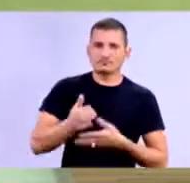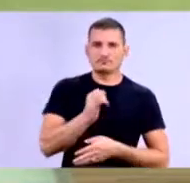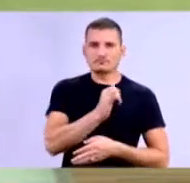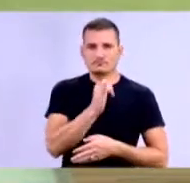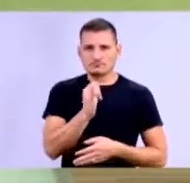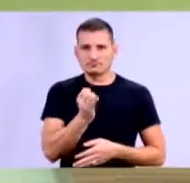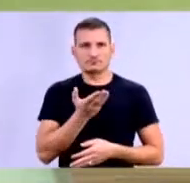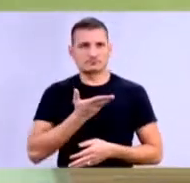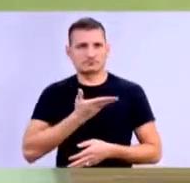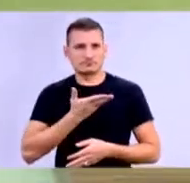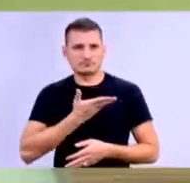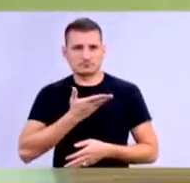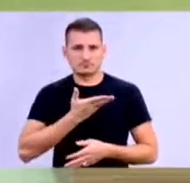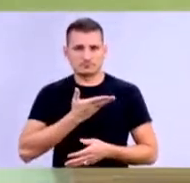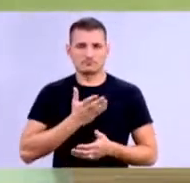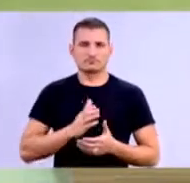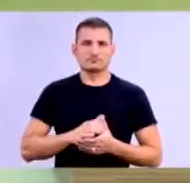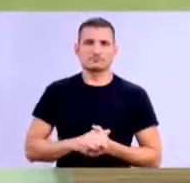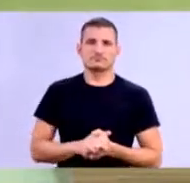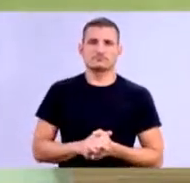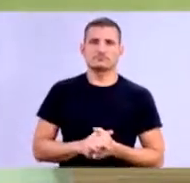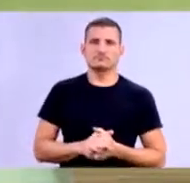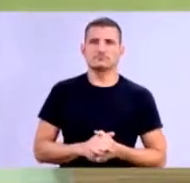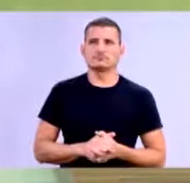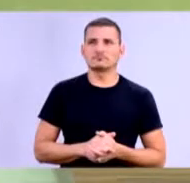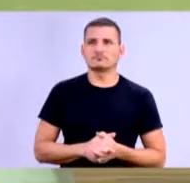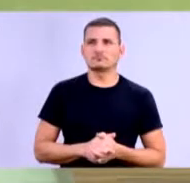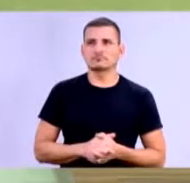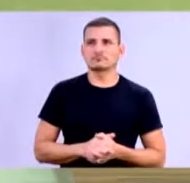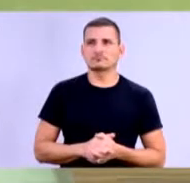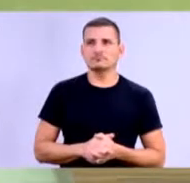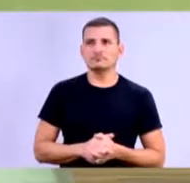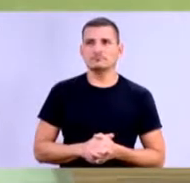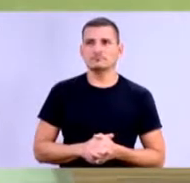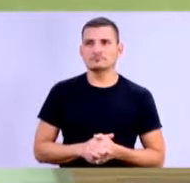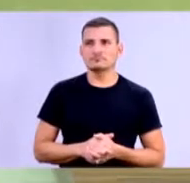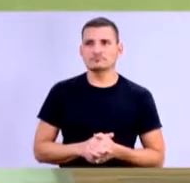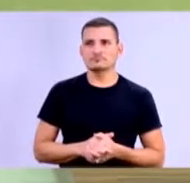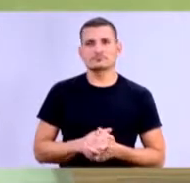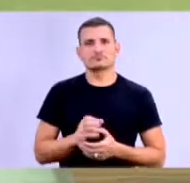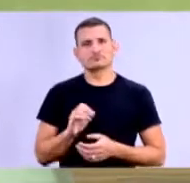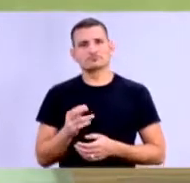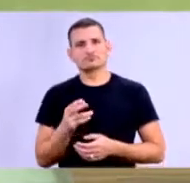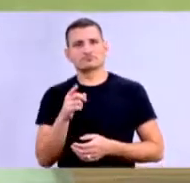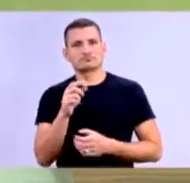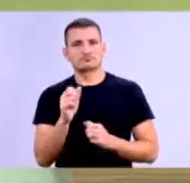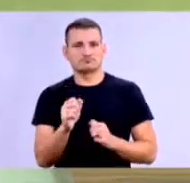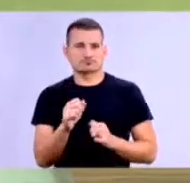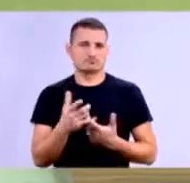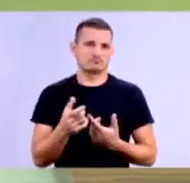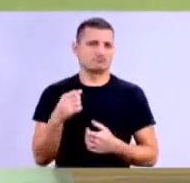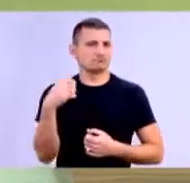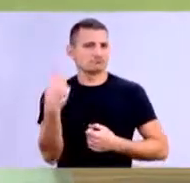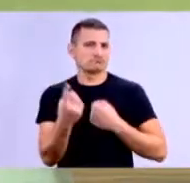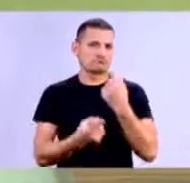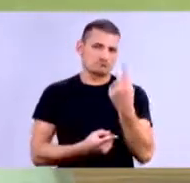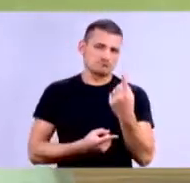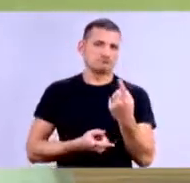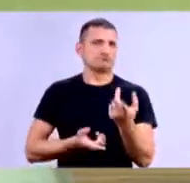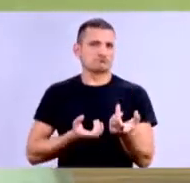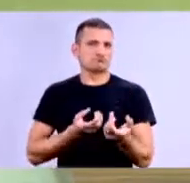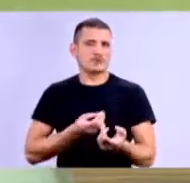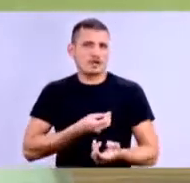de colegas, se é algo que você pode, né, uma vez ou outra ter um encontro presencial. Então